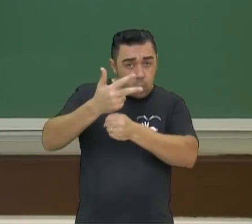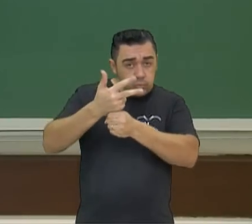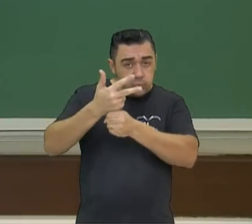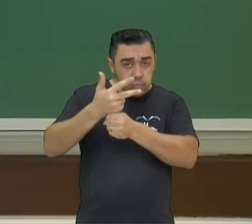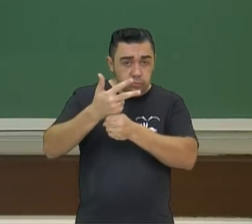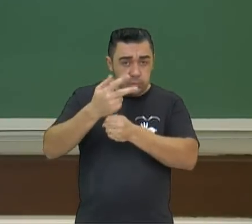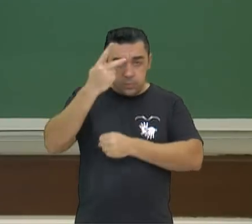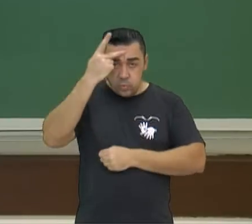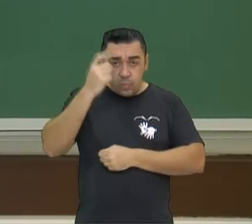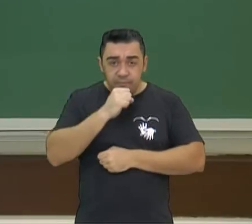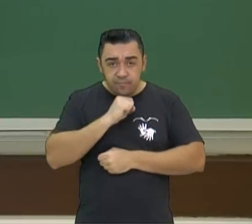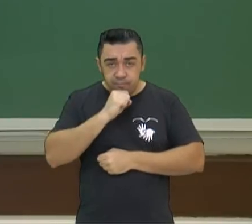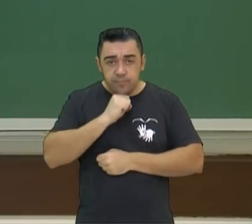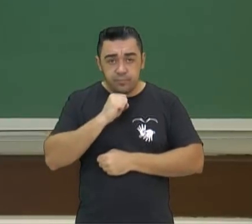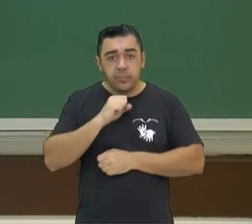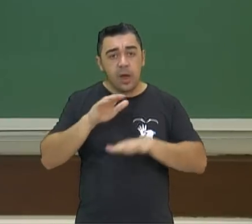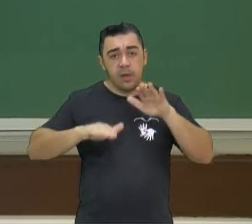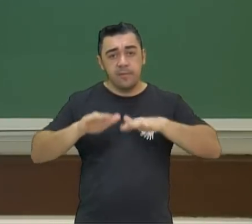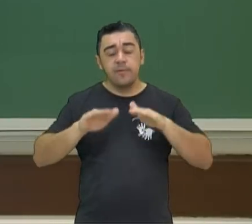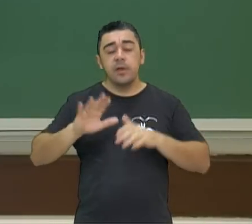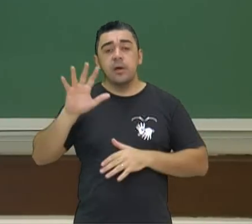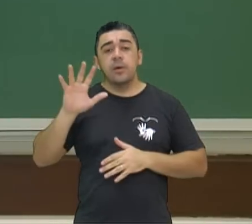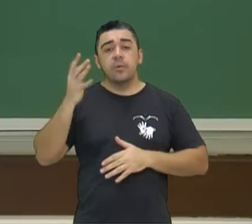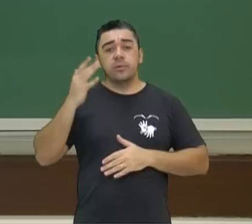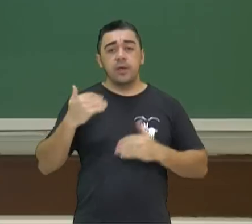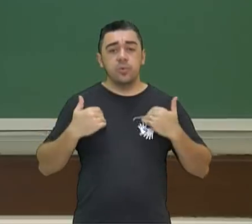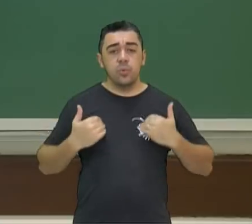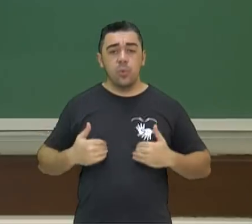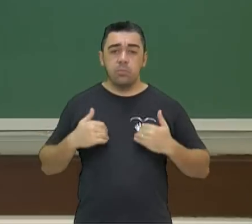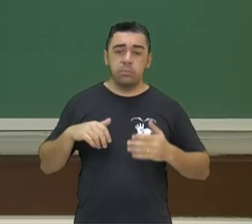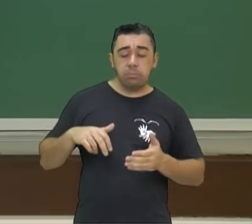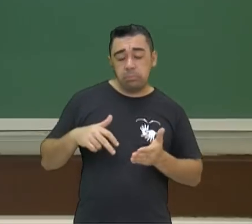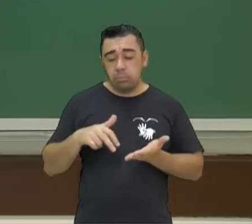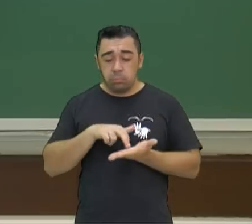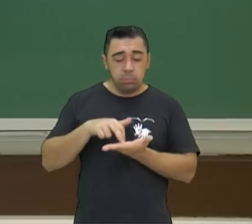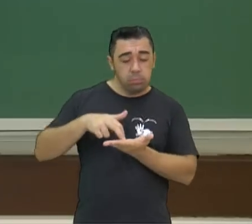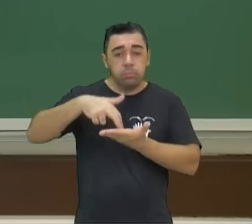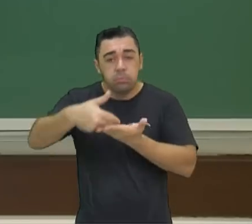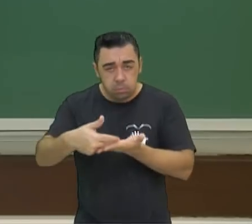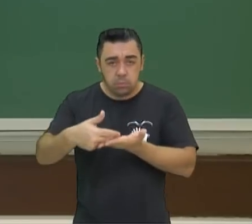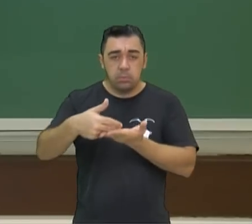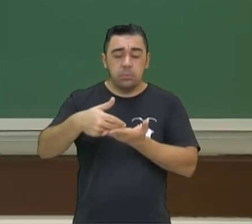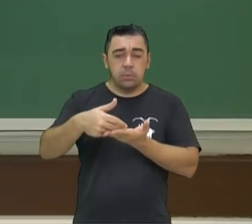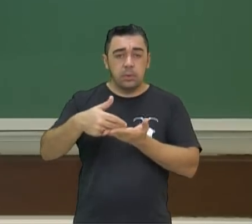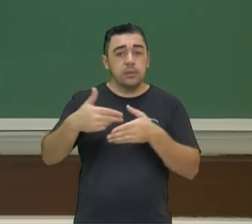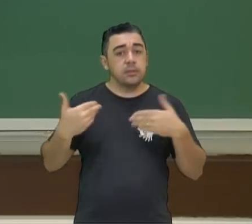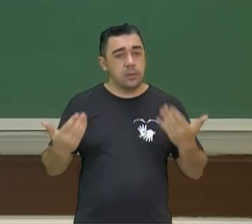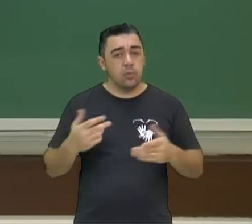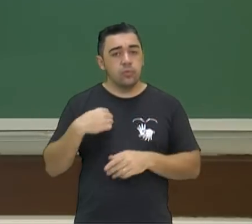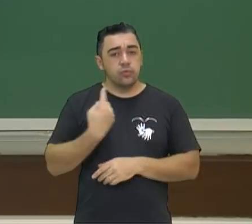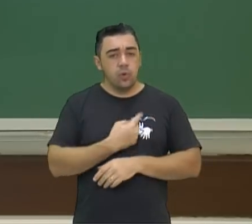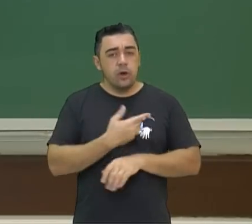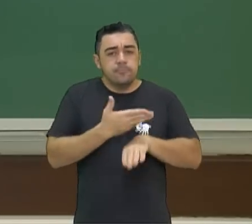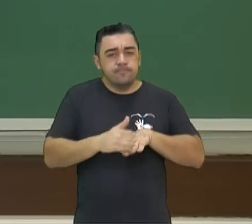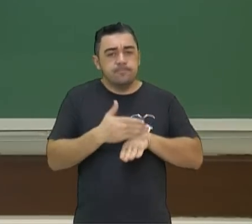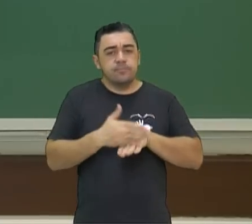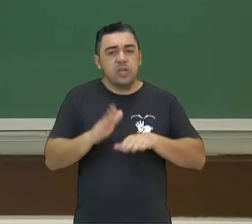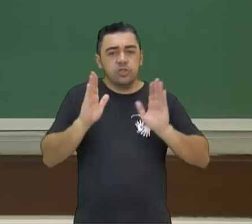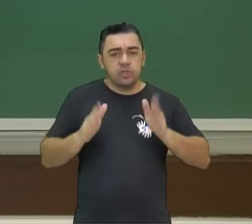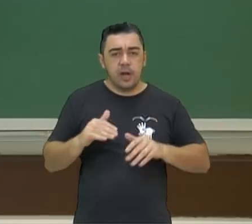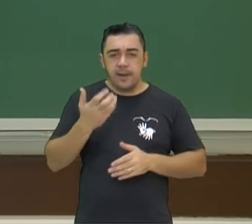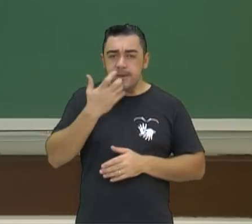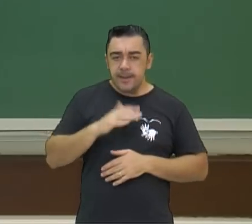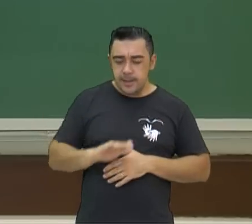para manter o equilíbrio para as suas atividades funcionais do dia a dia. E quando a gente já tem um trabalho desde